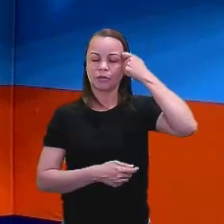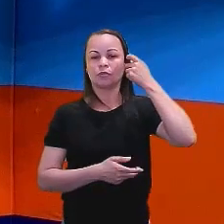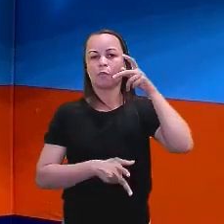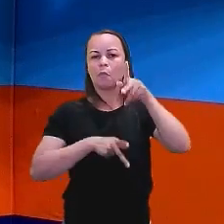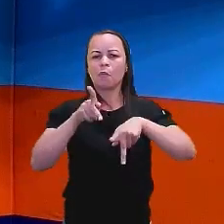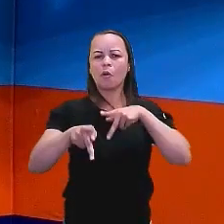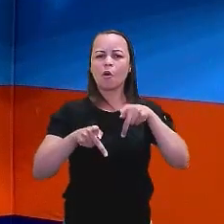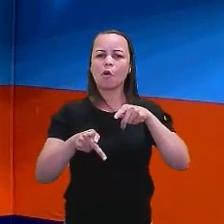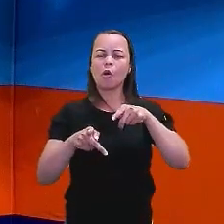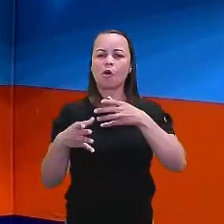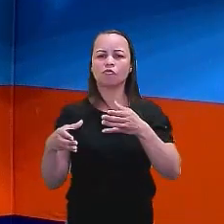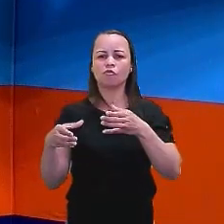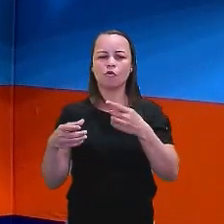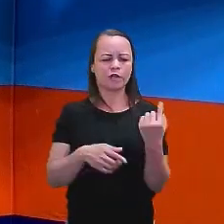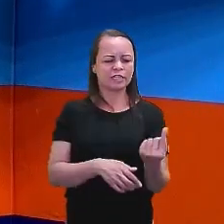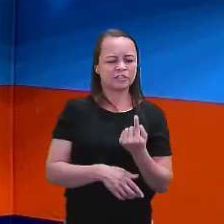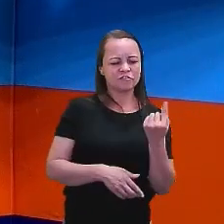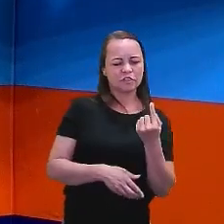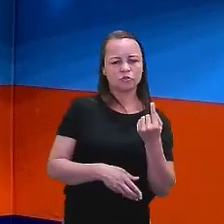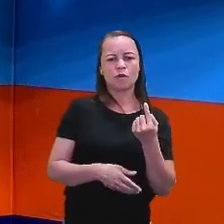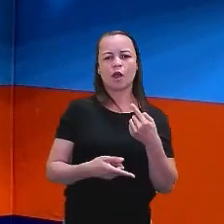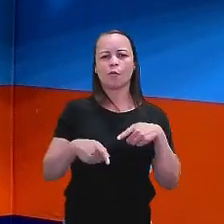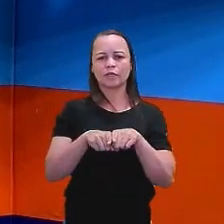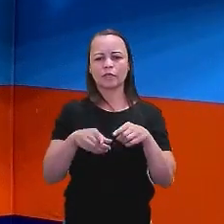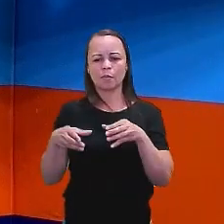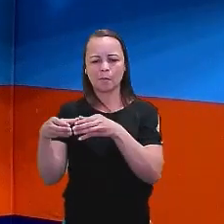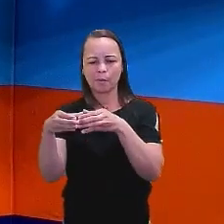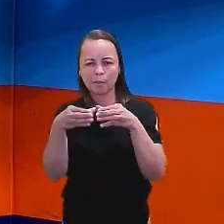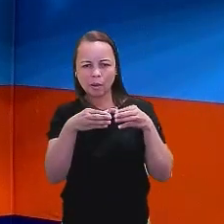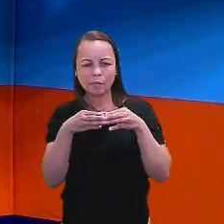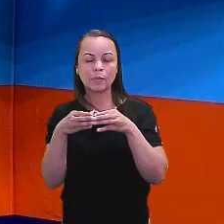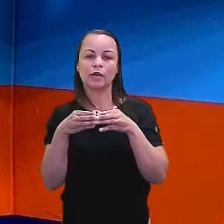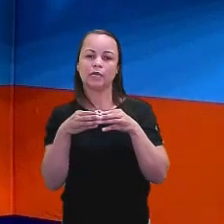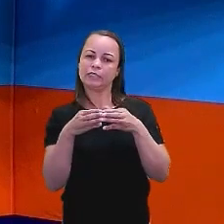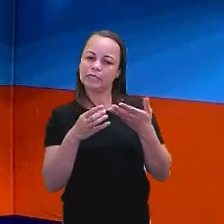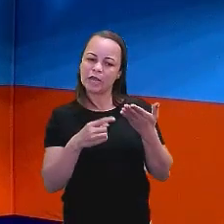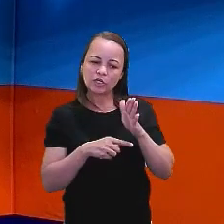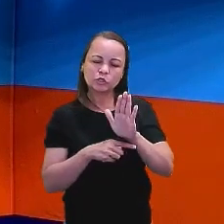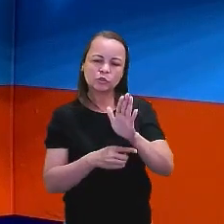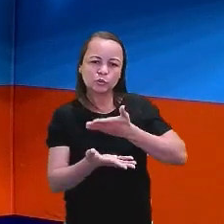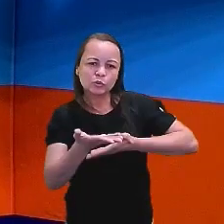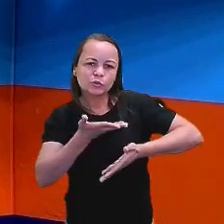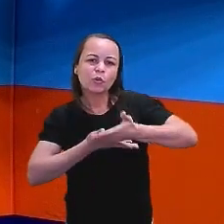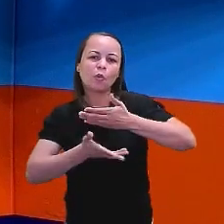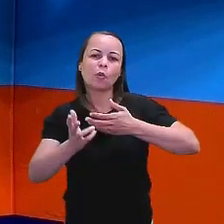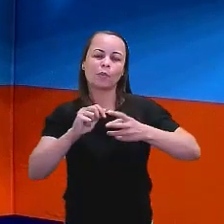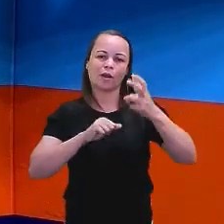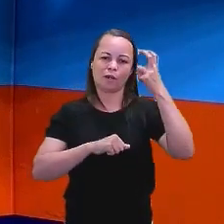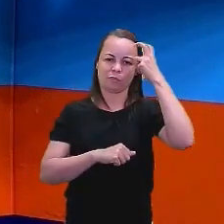individualmente e coletivamente contribuiu para a nossa cultura, contribui